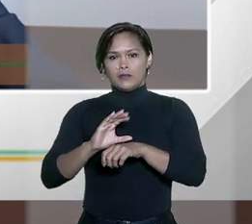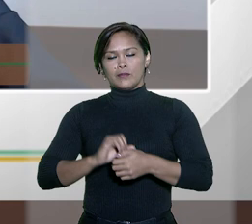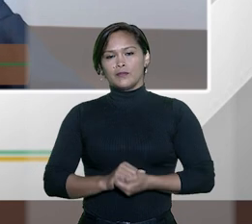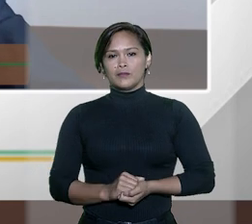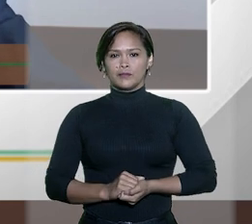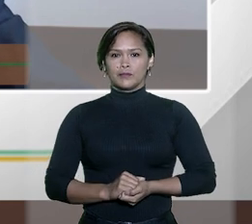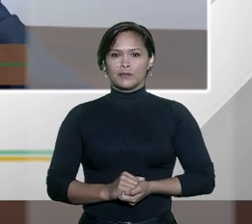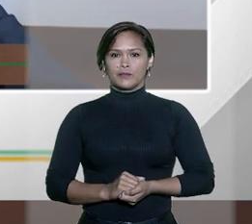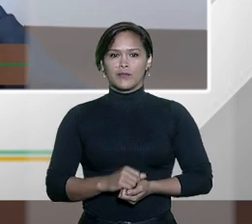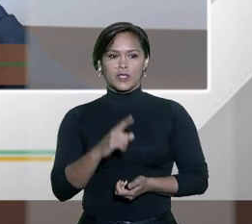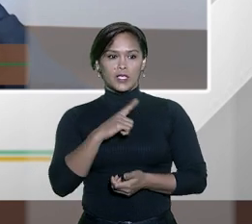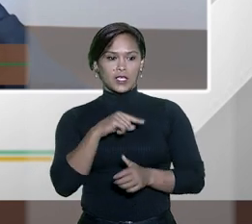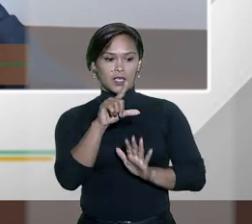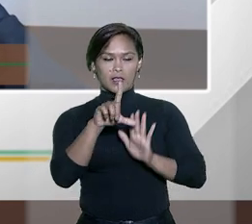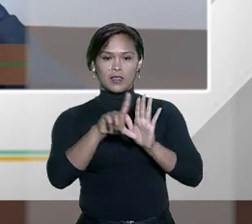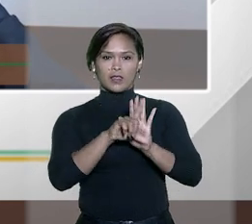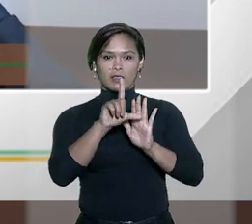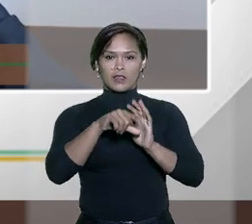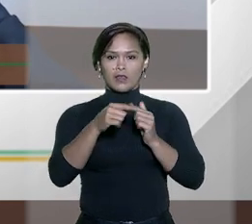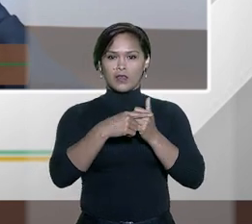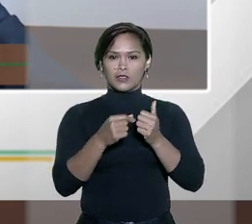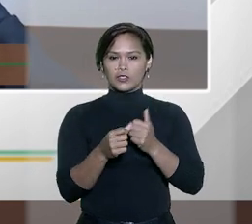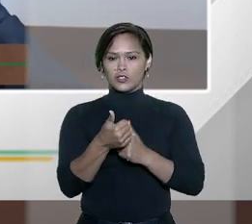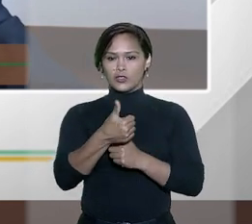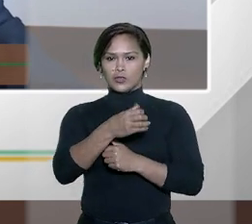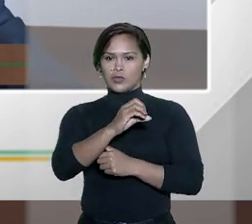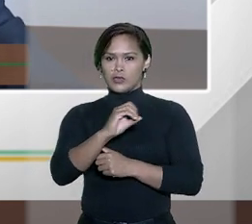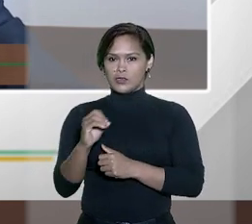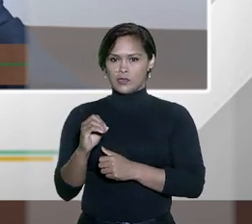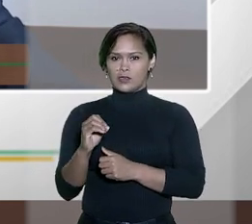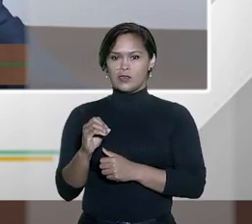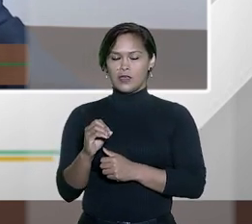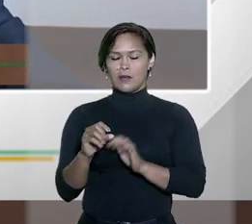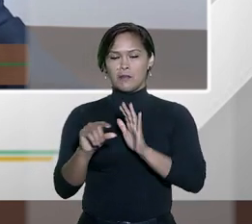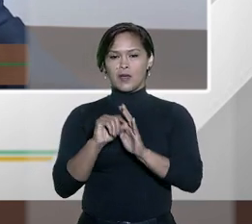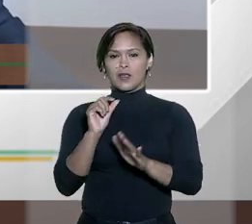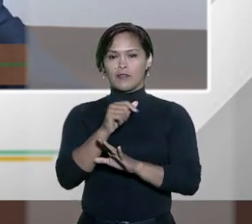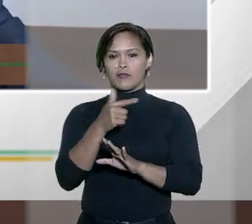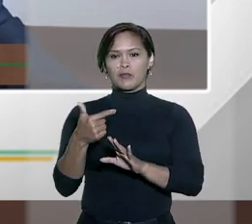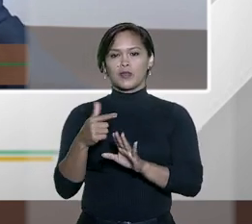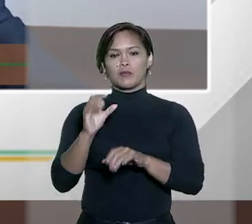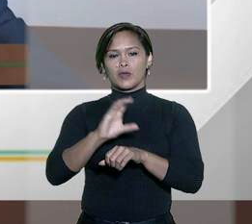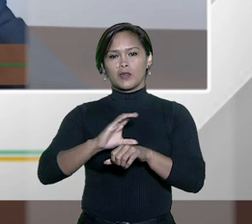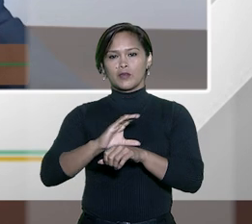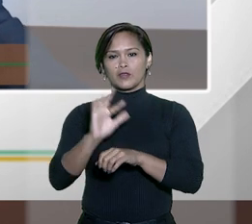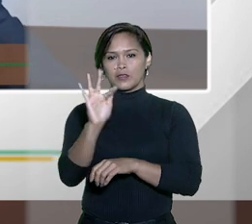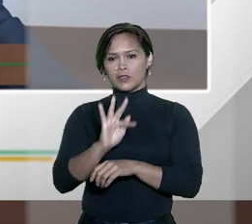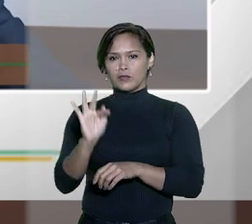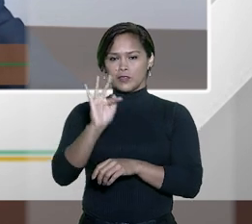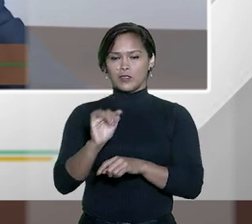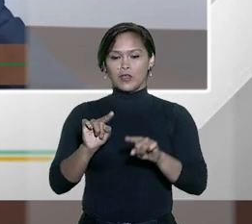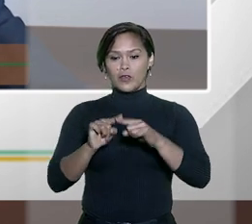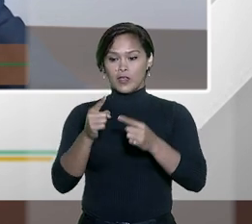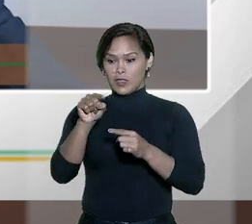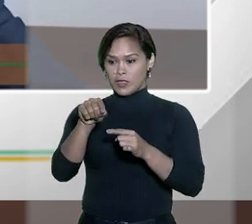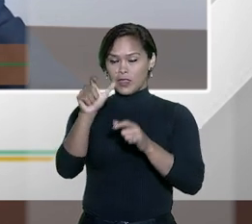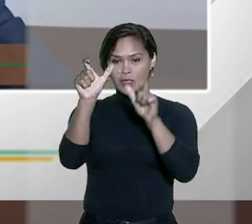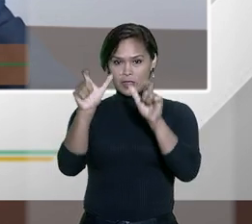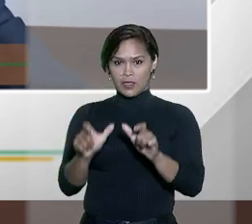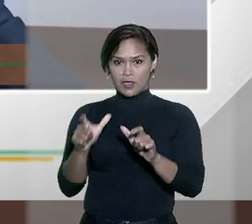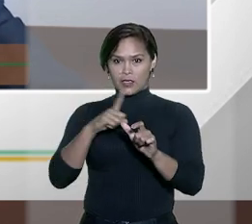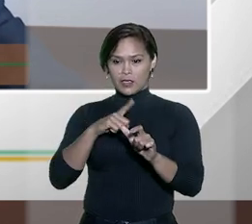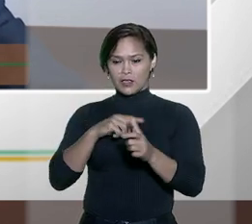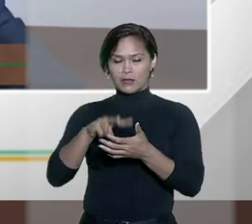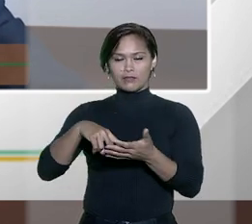Constituição, previsto aqui no artigo 100, parágrafo 1º do texto da Constituição. Então, aqui